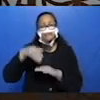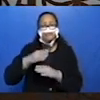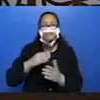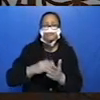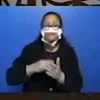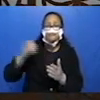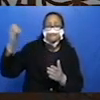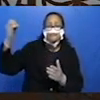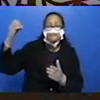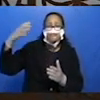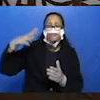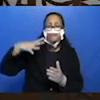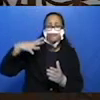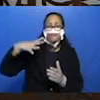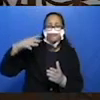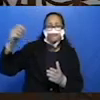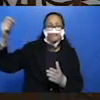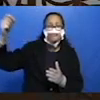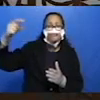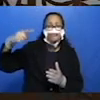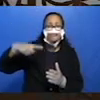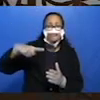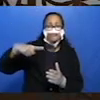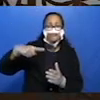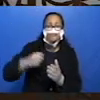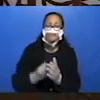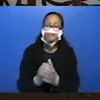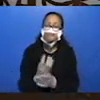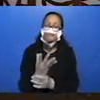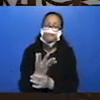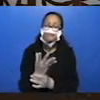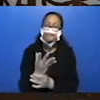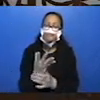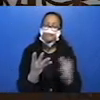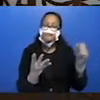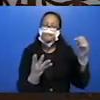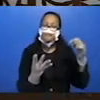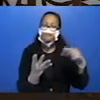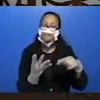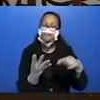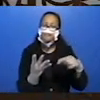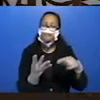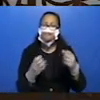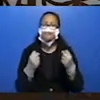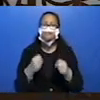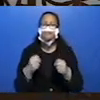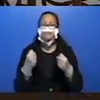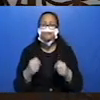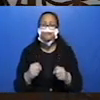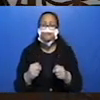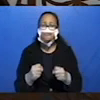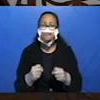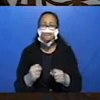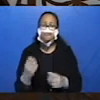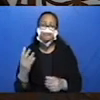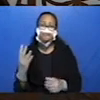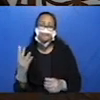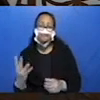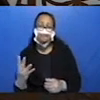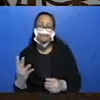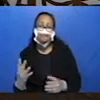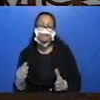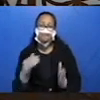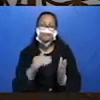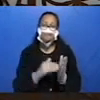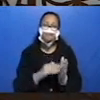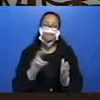luz. Porque elas precisam de pelo menos de 4 a 5 horas. Então, nós temos que ver certo